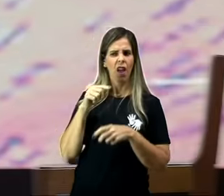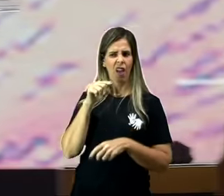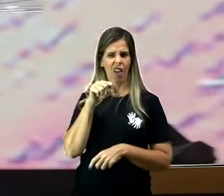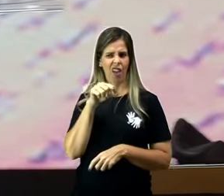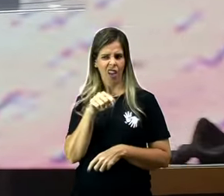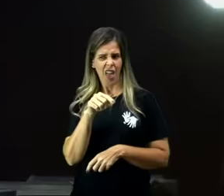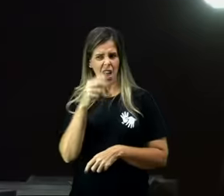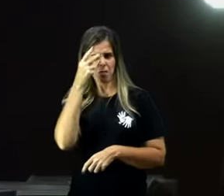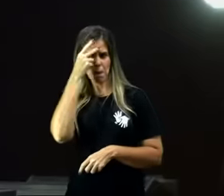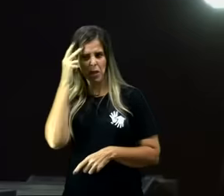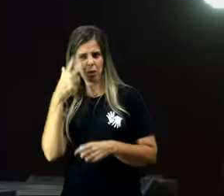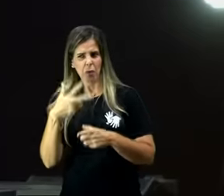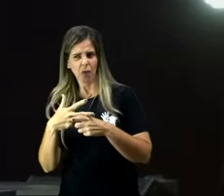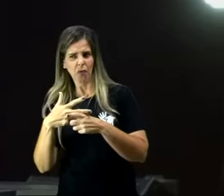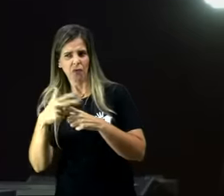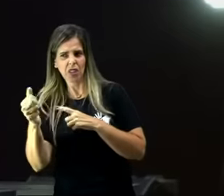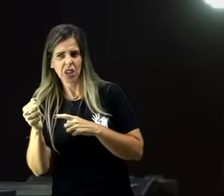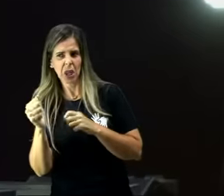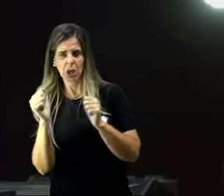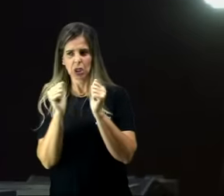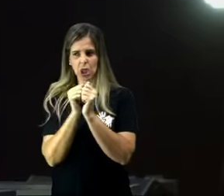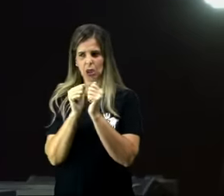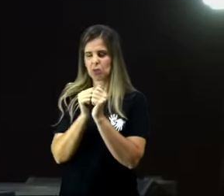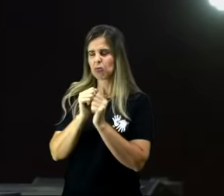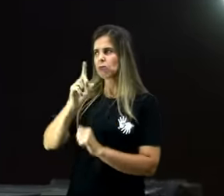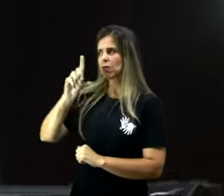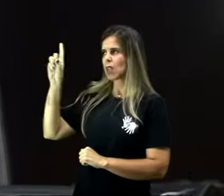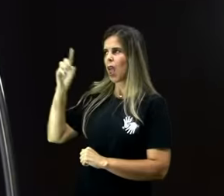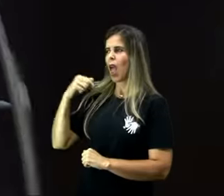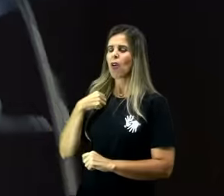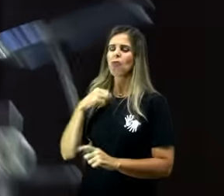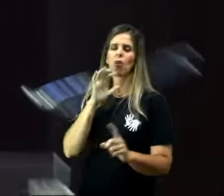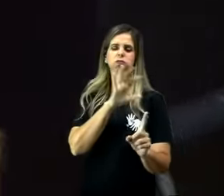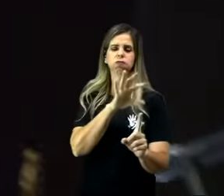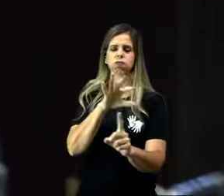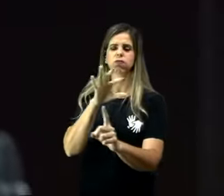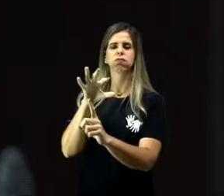Tinha um barco escrito Jesus Church Navigator.